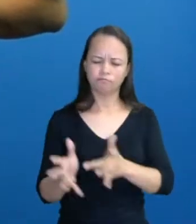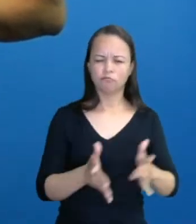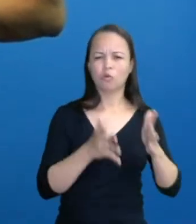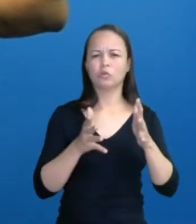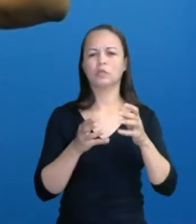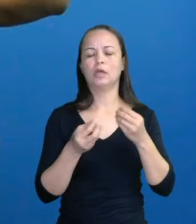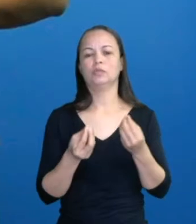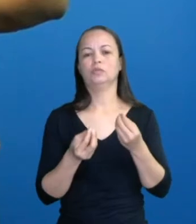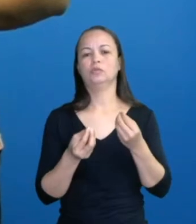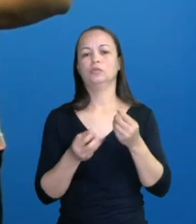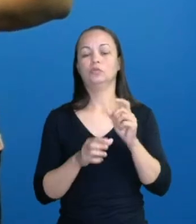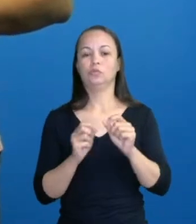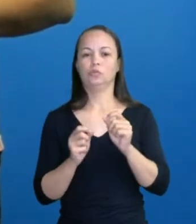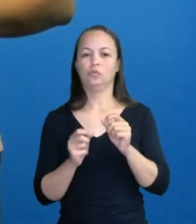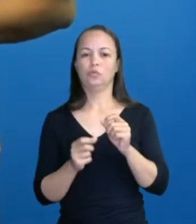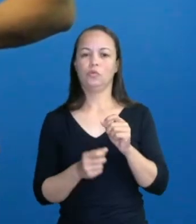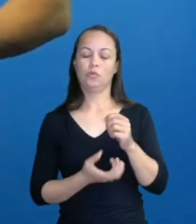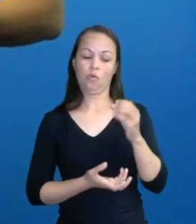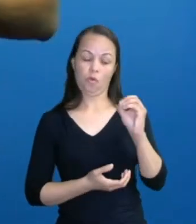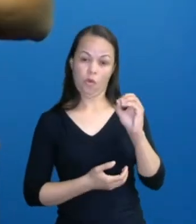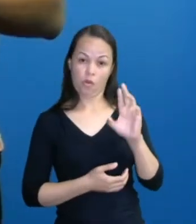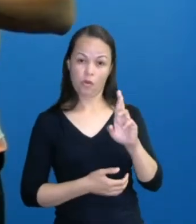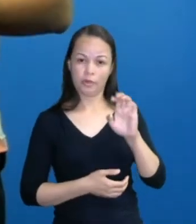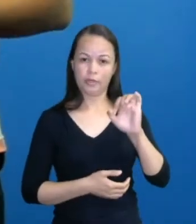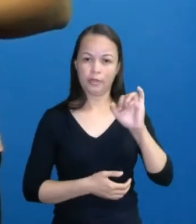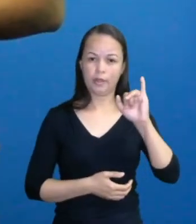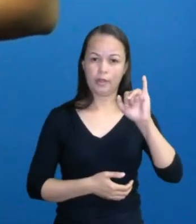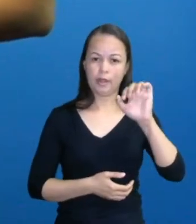Império Romano do Oriente continua